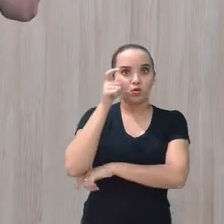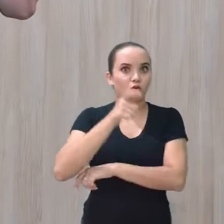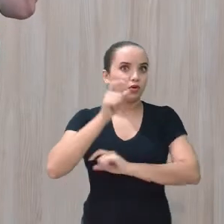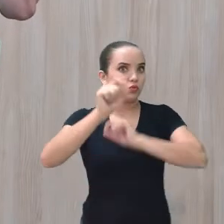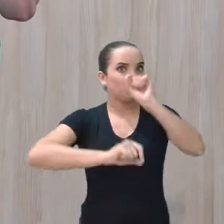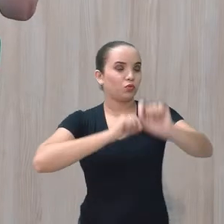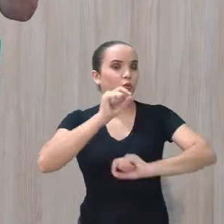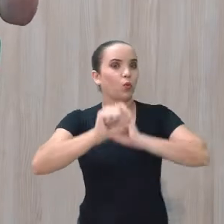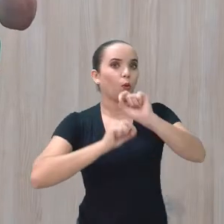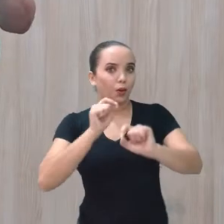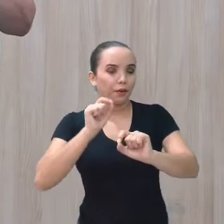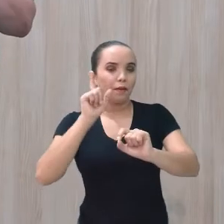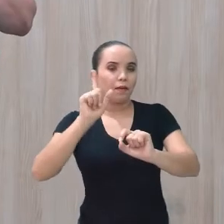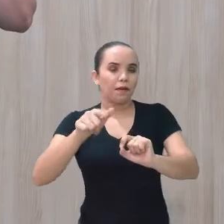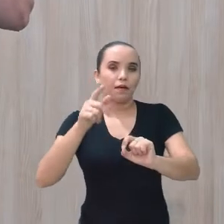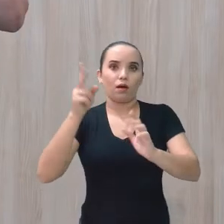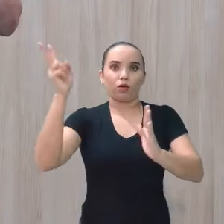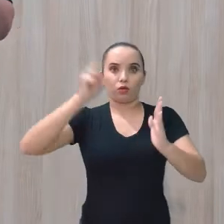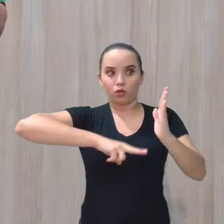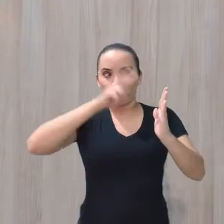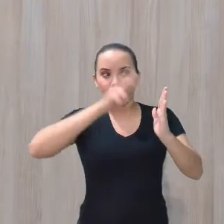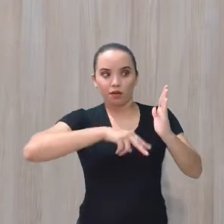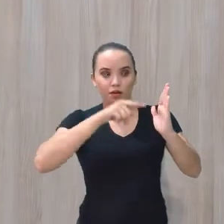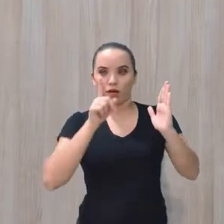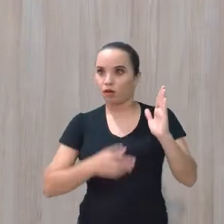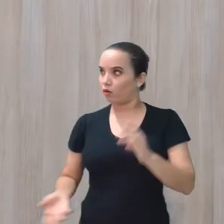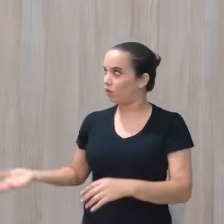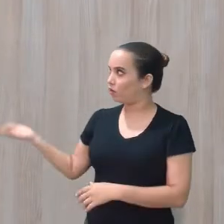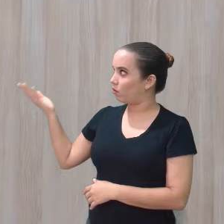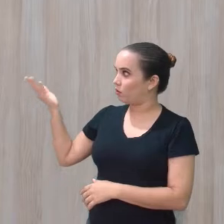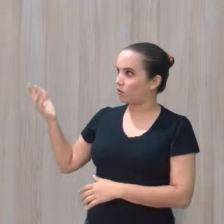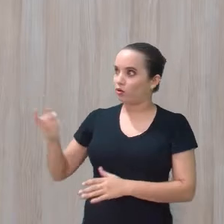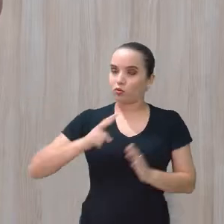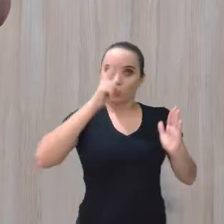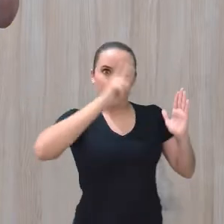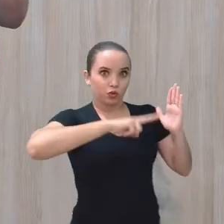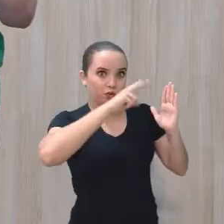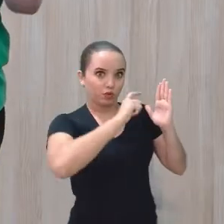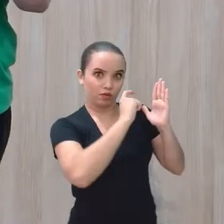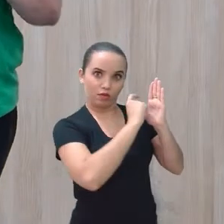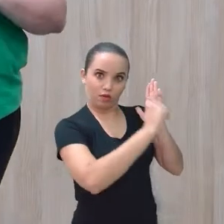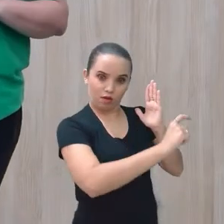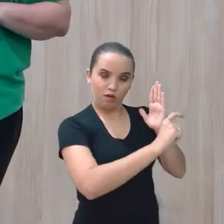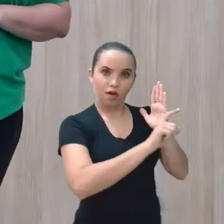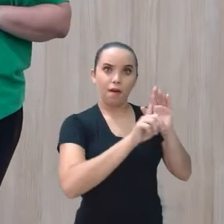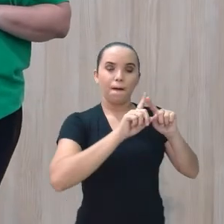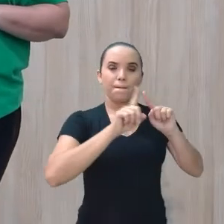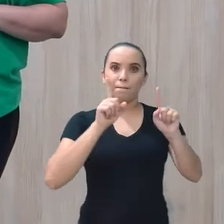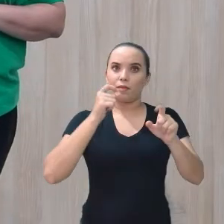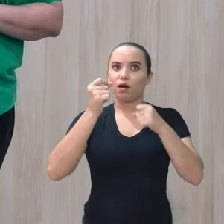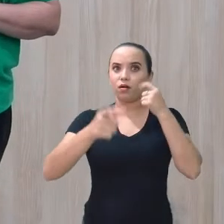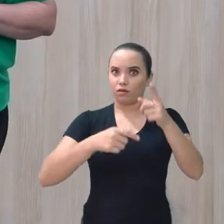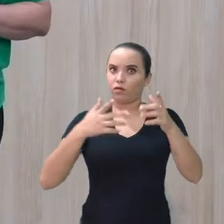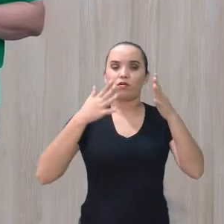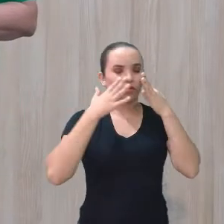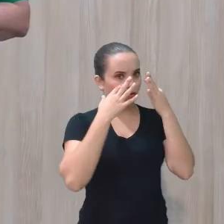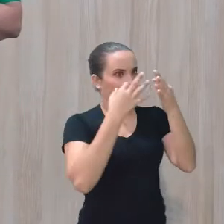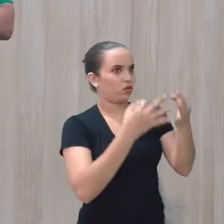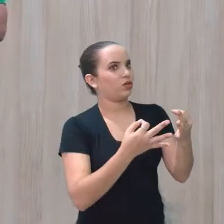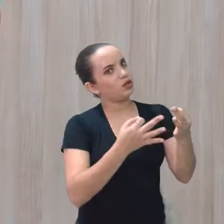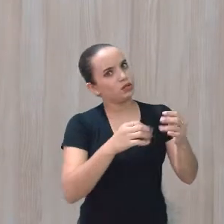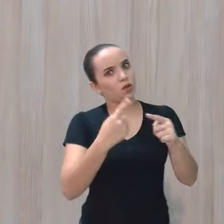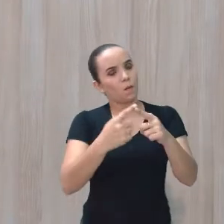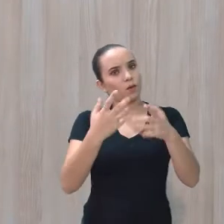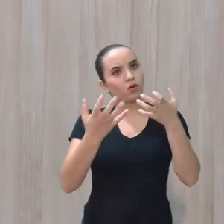a nossa mente, ela trabalha dessa forma. Talvez vocês não tenham percebido, mas isso acontece, viu? Então,